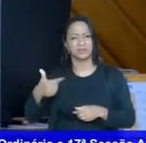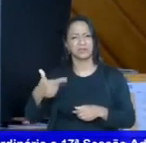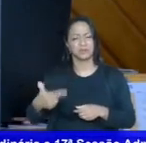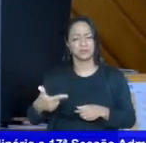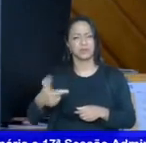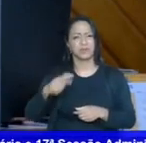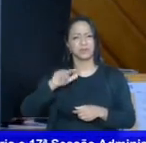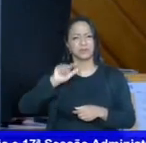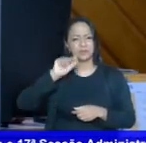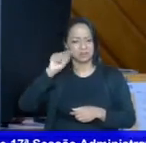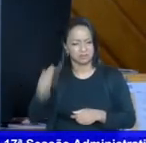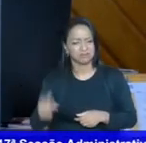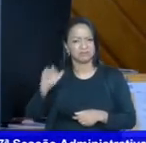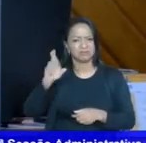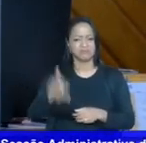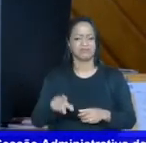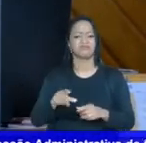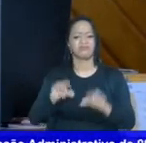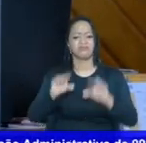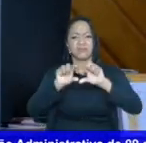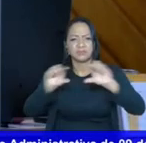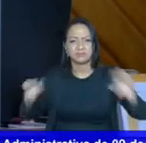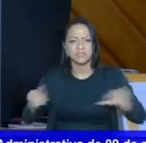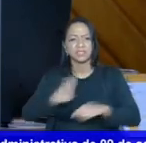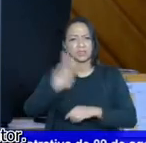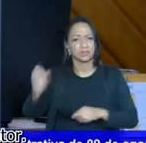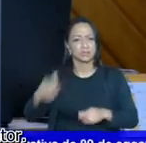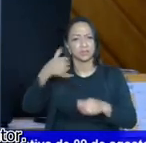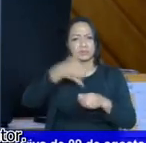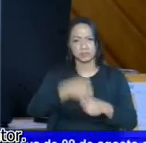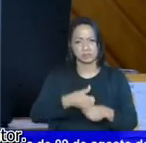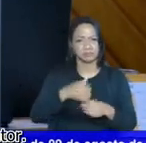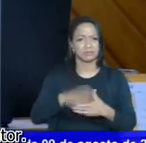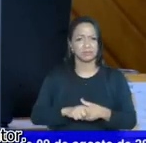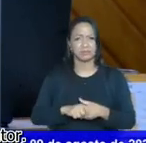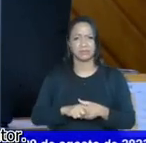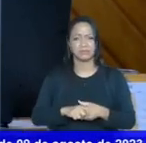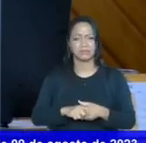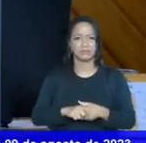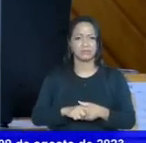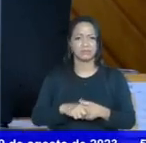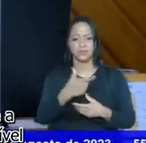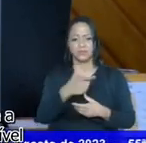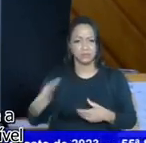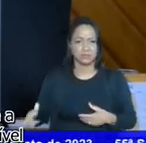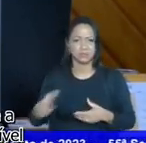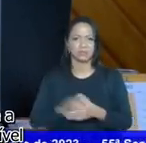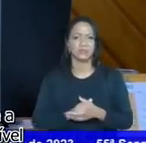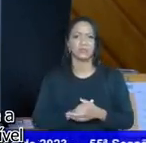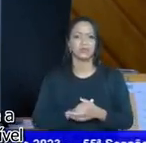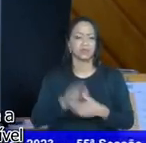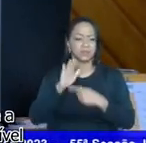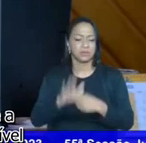R$112.100, foi feito por meio de tickets. E não foi registrada uma carreata, doutor, porque na carreata